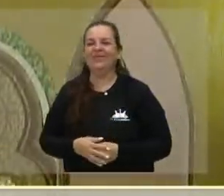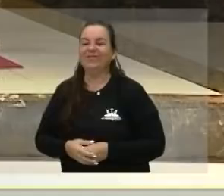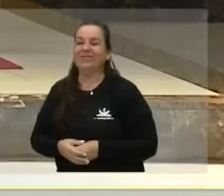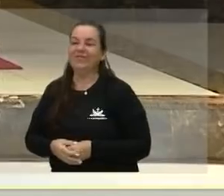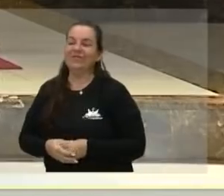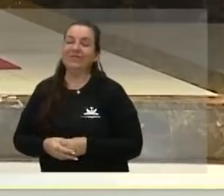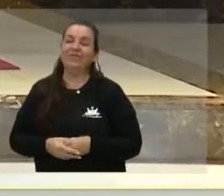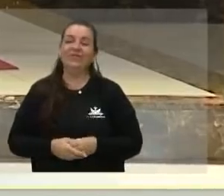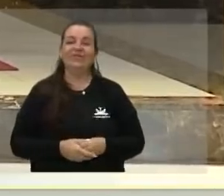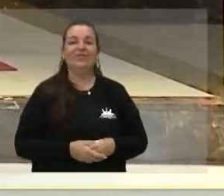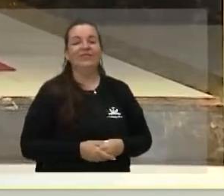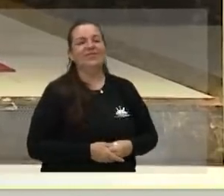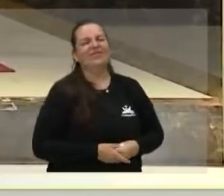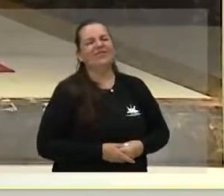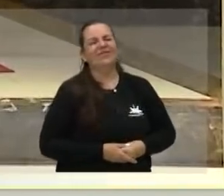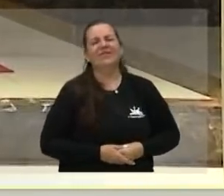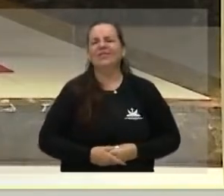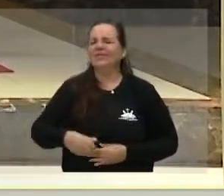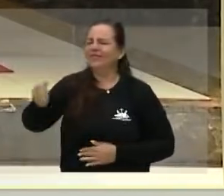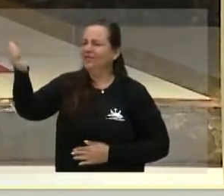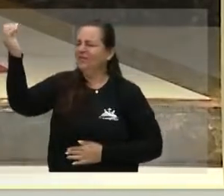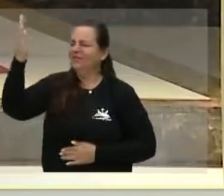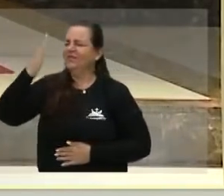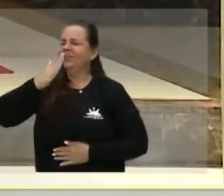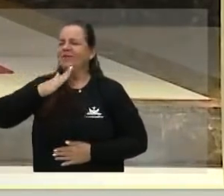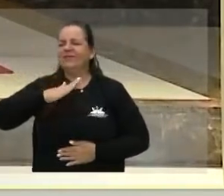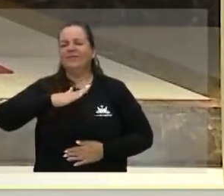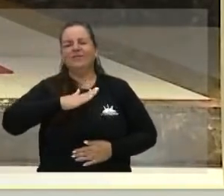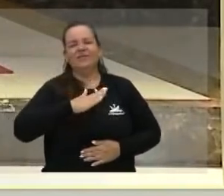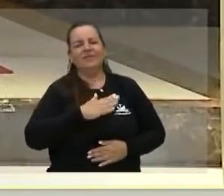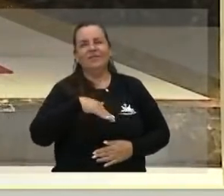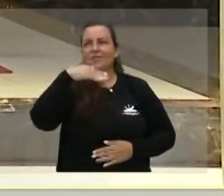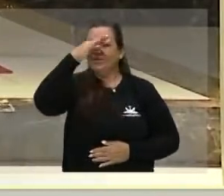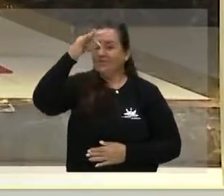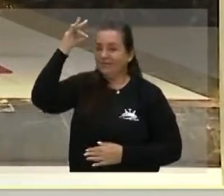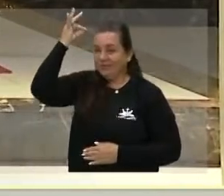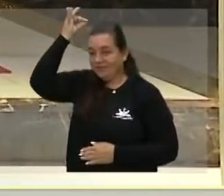cante mais uma e aí